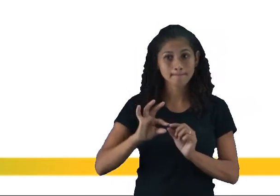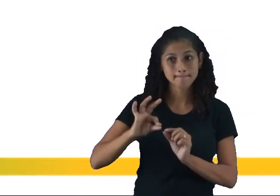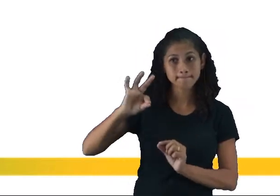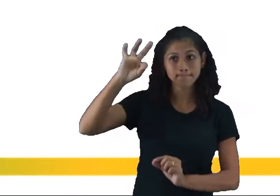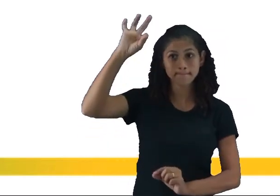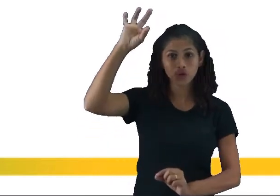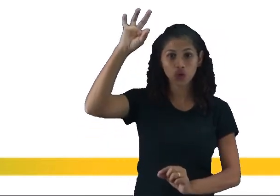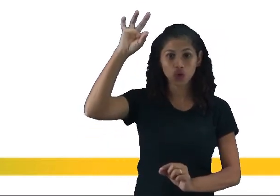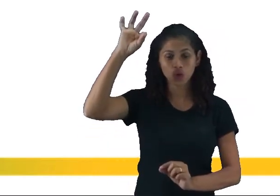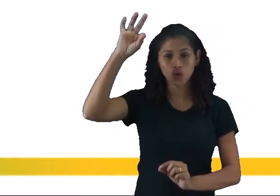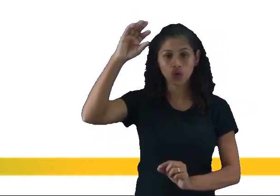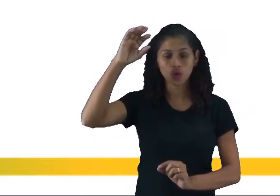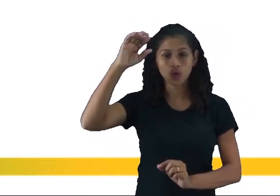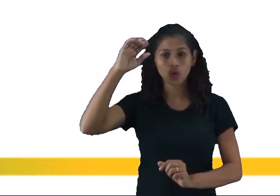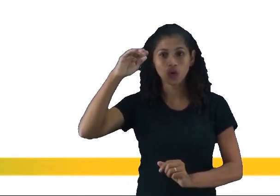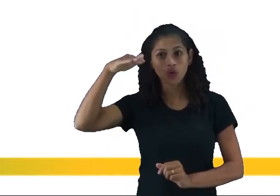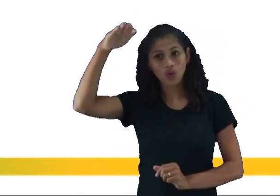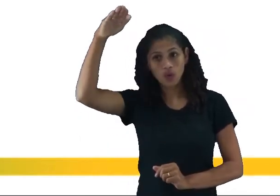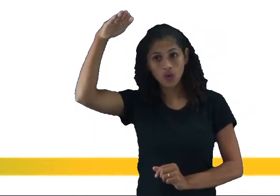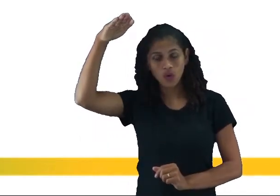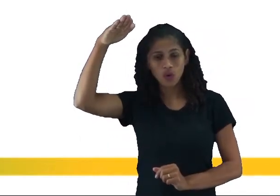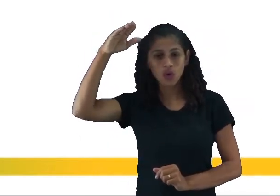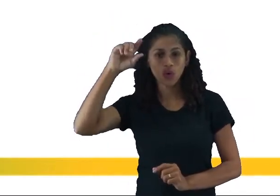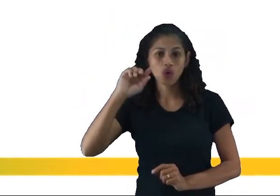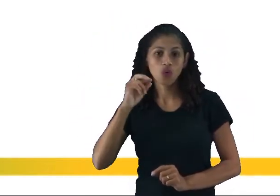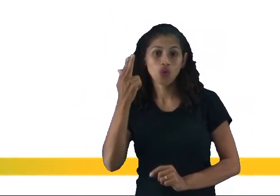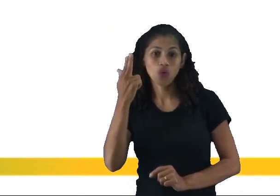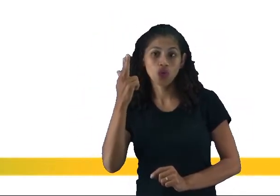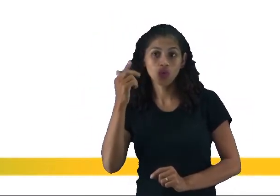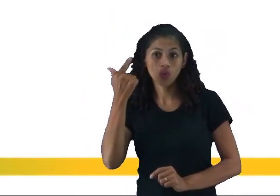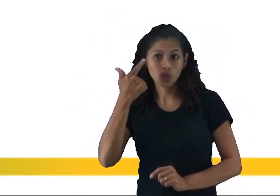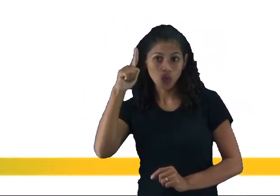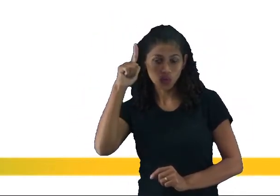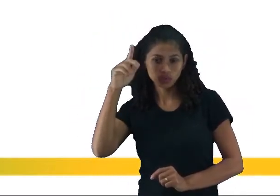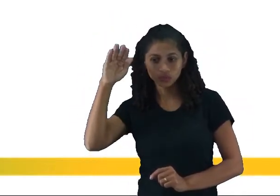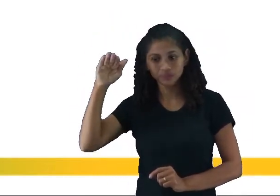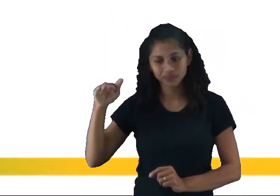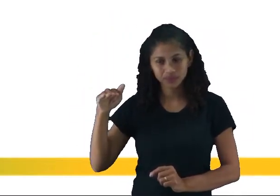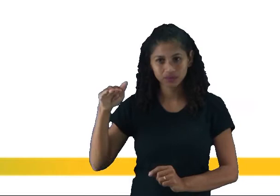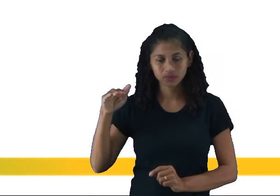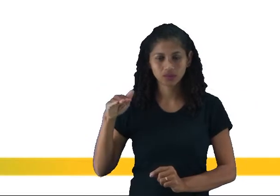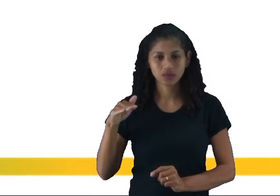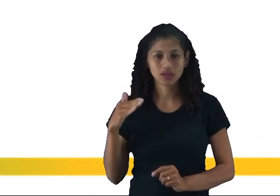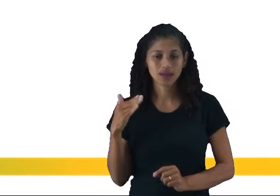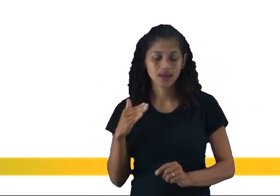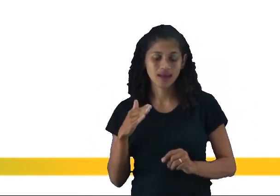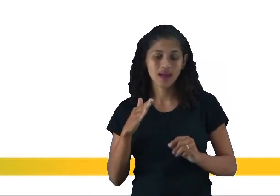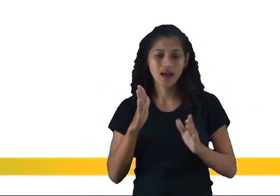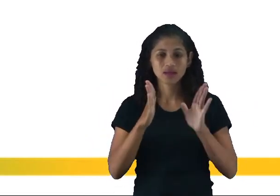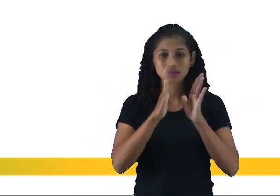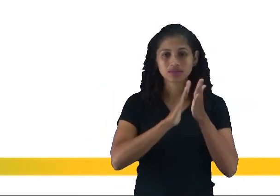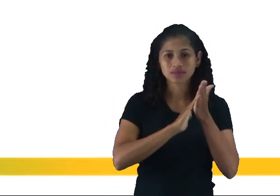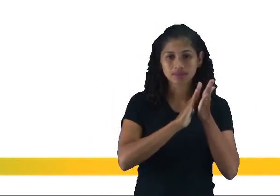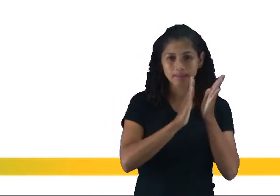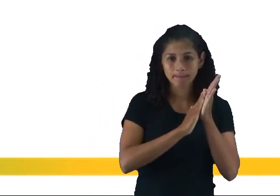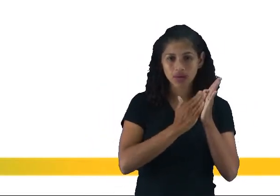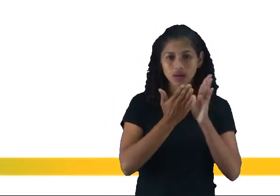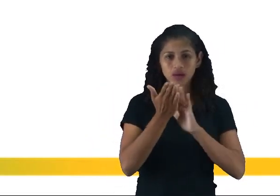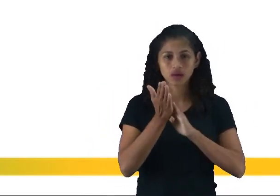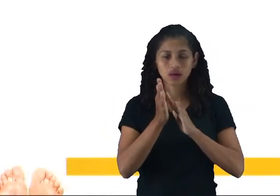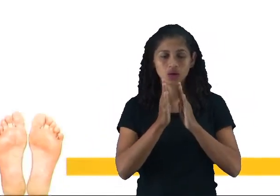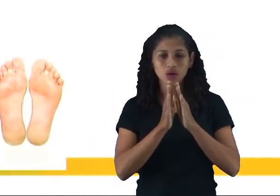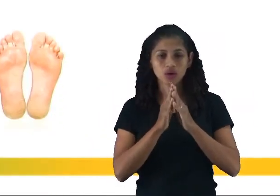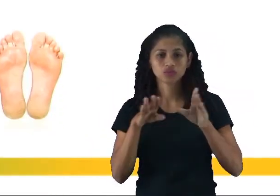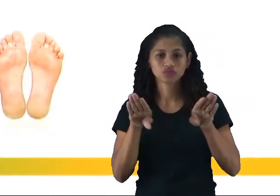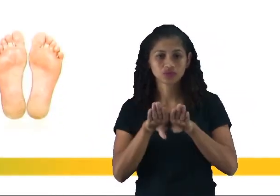certo? Nós temos também o tamanho das nossas mãos diferente. Então, não dava para padronizar